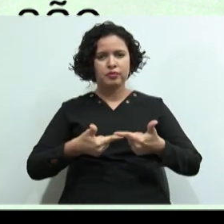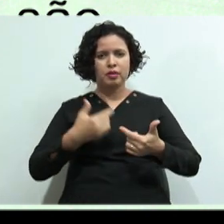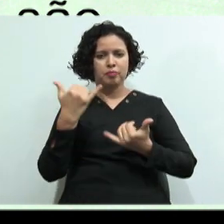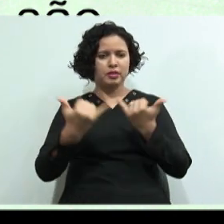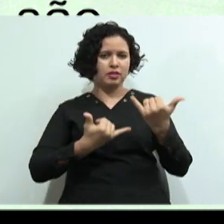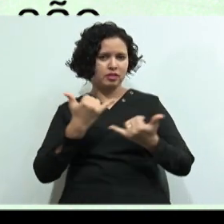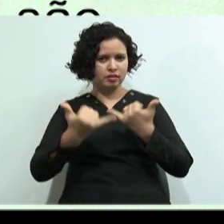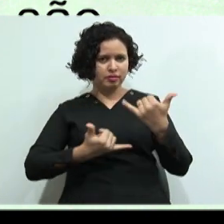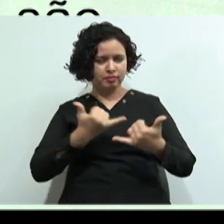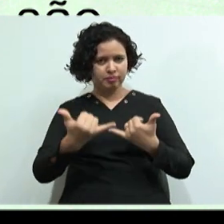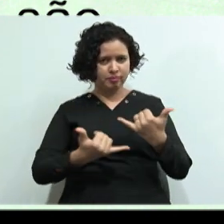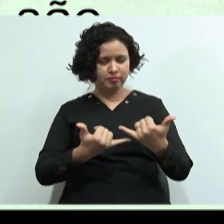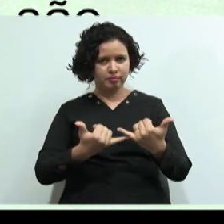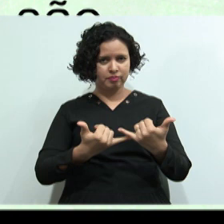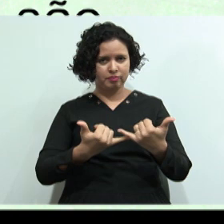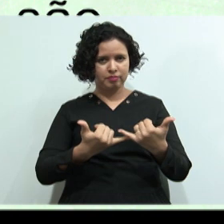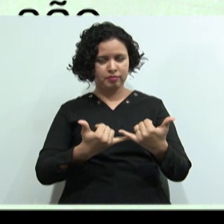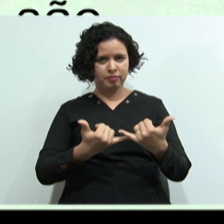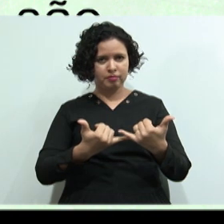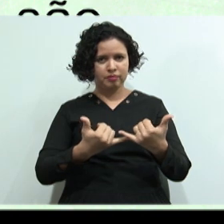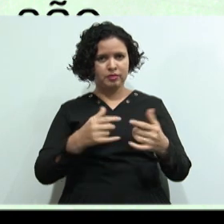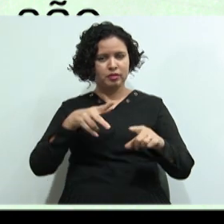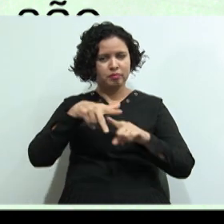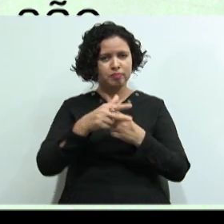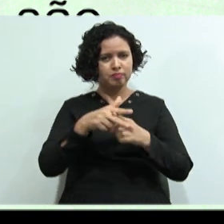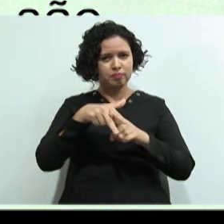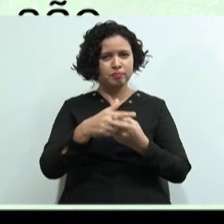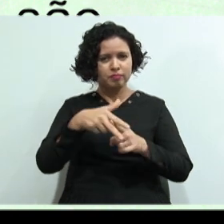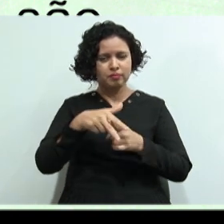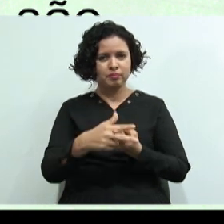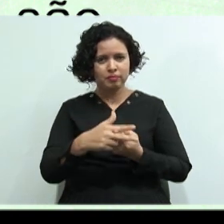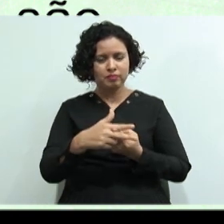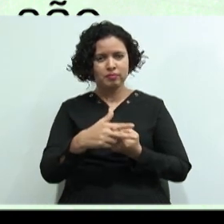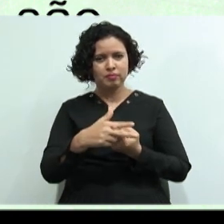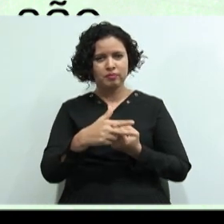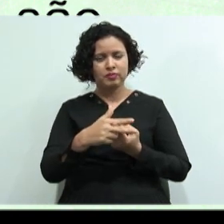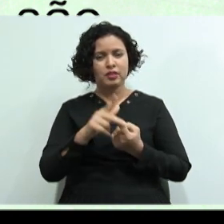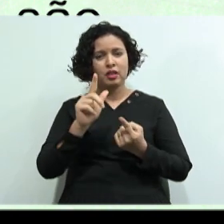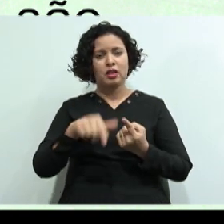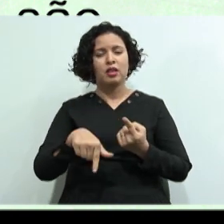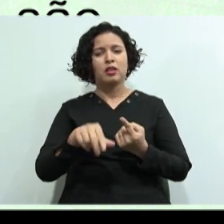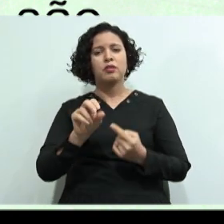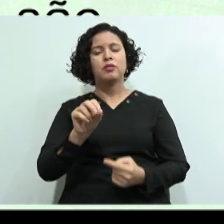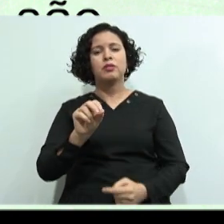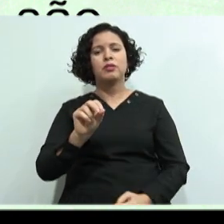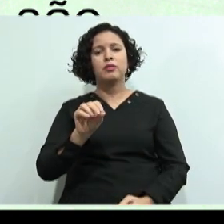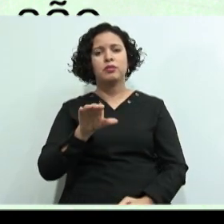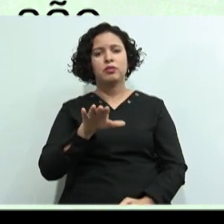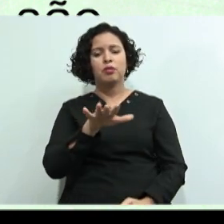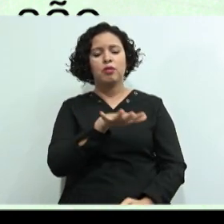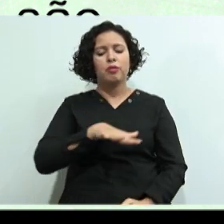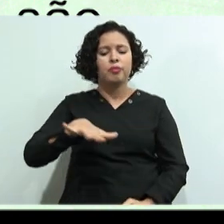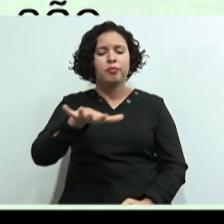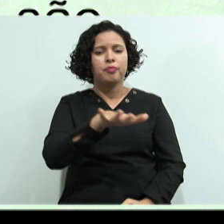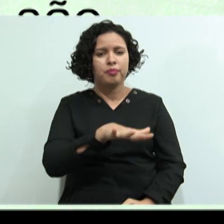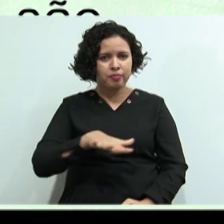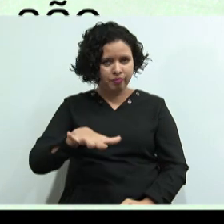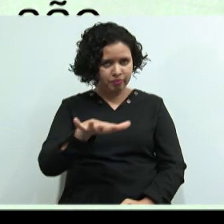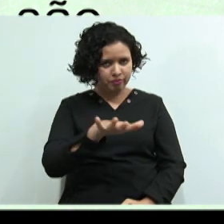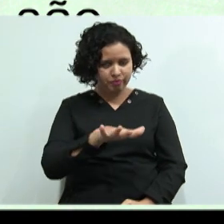brincar e consertar, eles são os sinais que são feitos no espaço